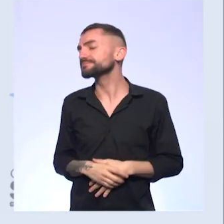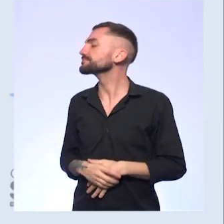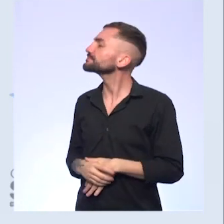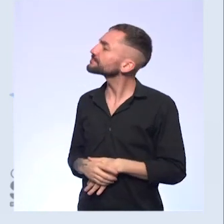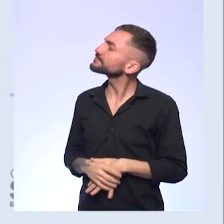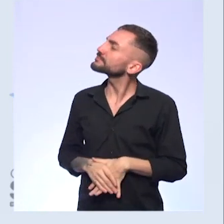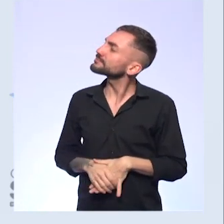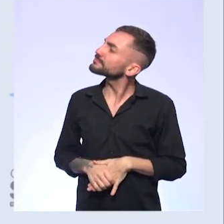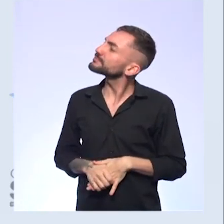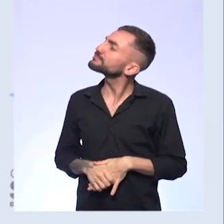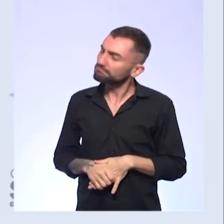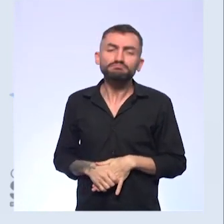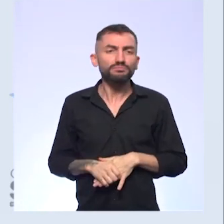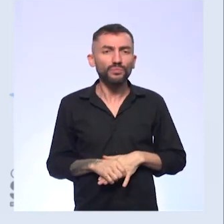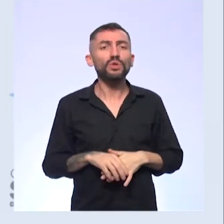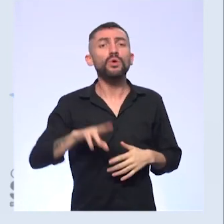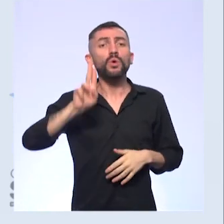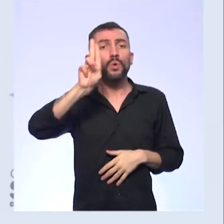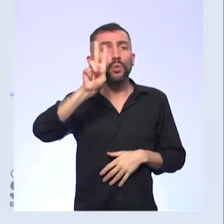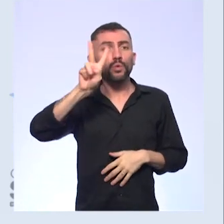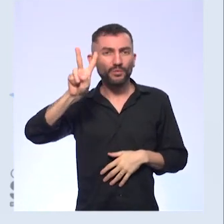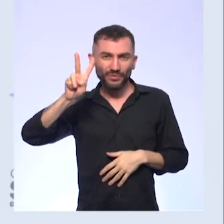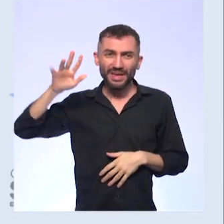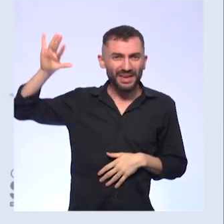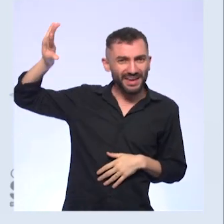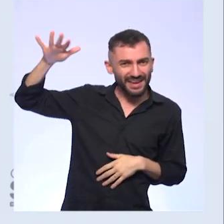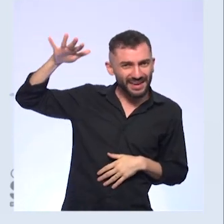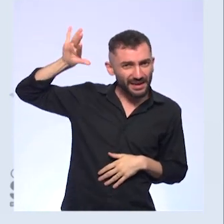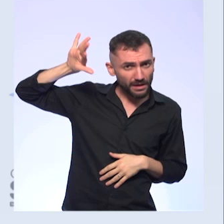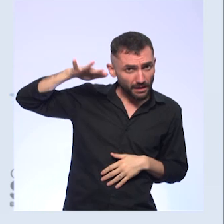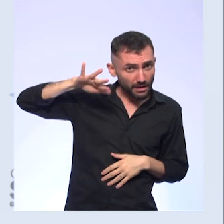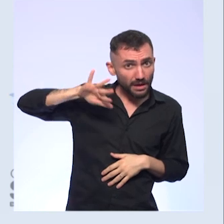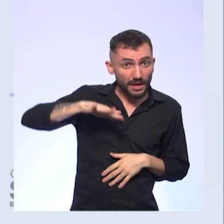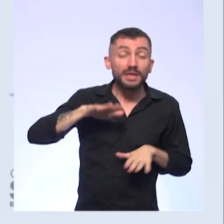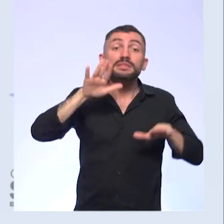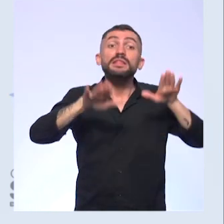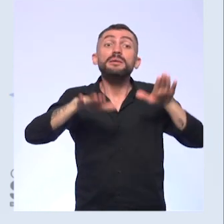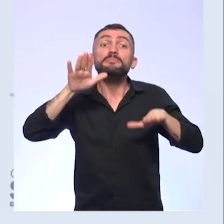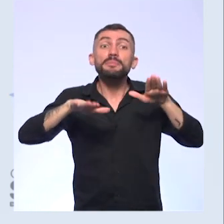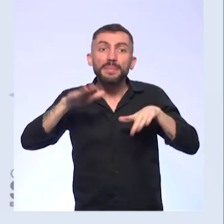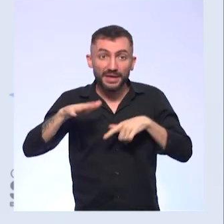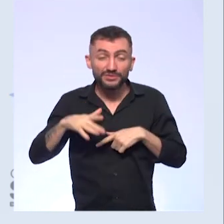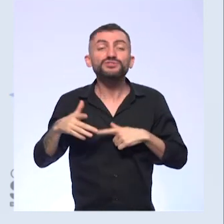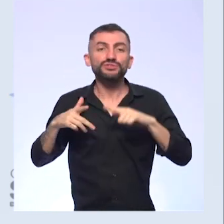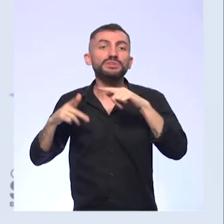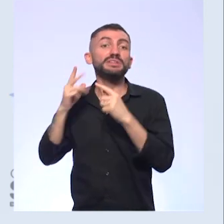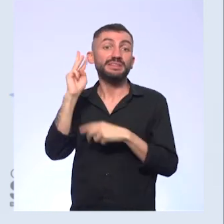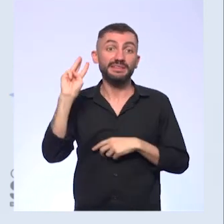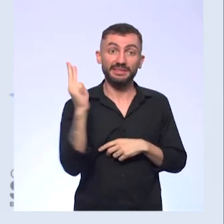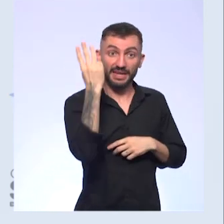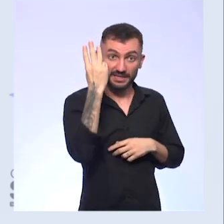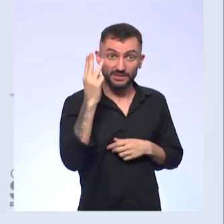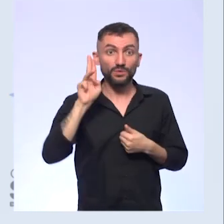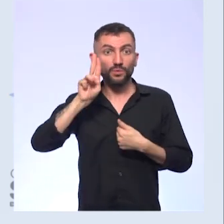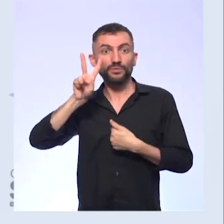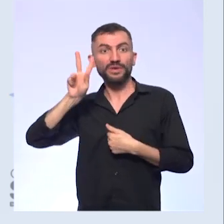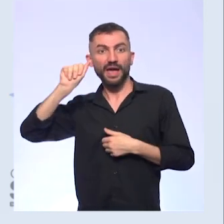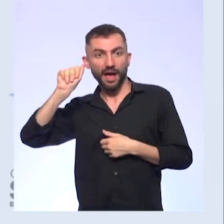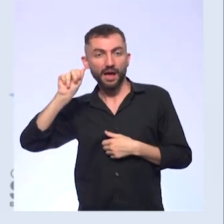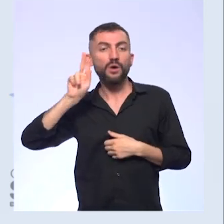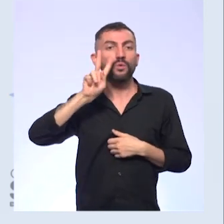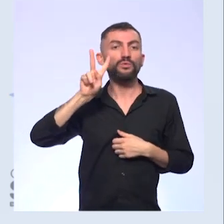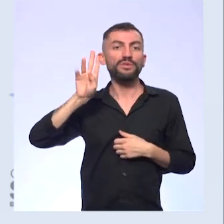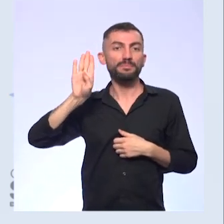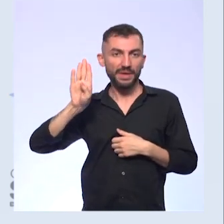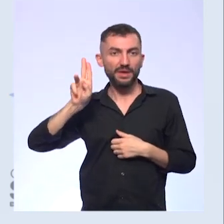ultra-violeta UV é dividida de acordo com três faixas de frequência em ube a um